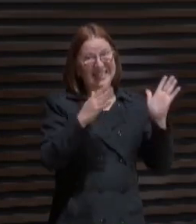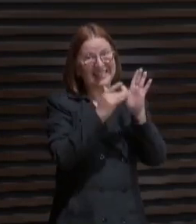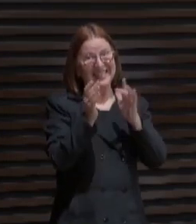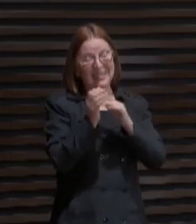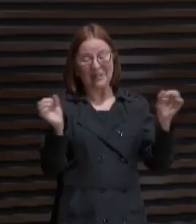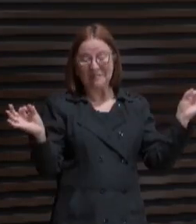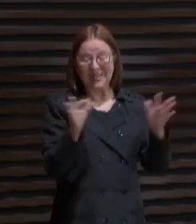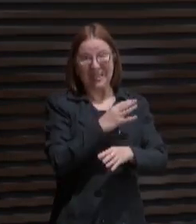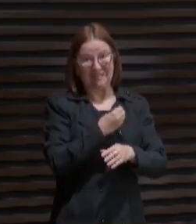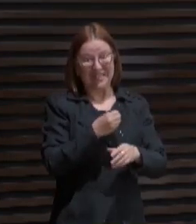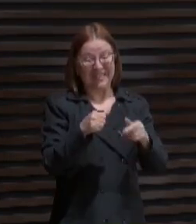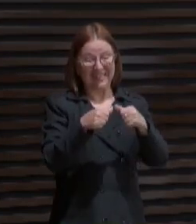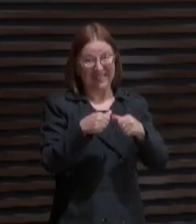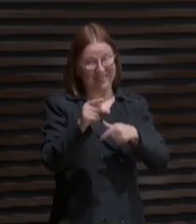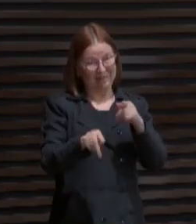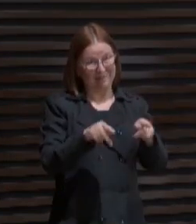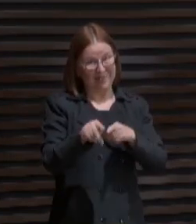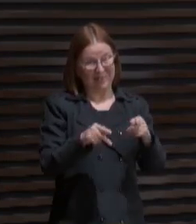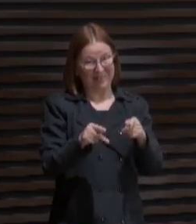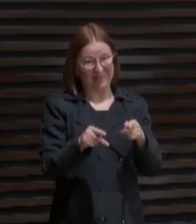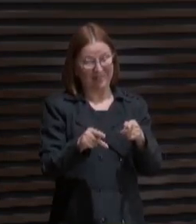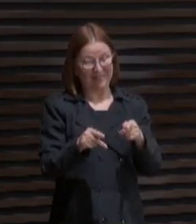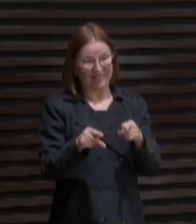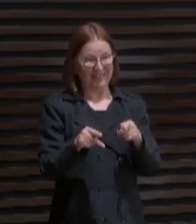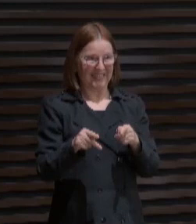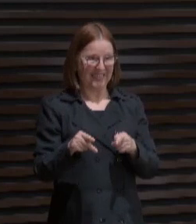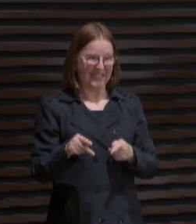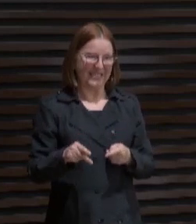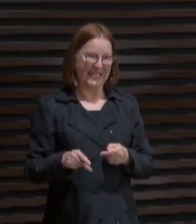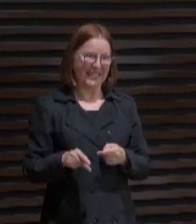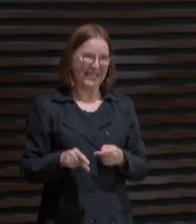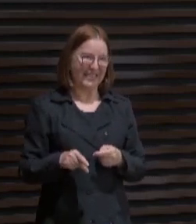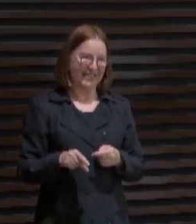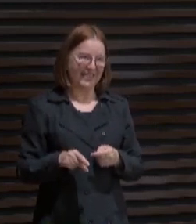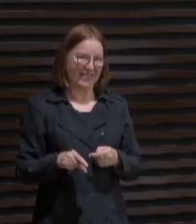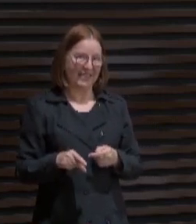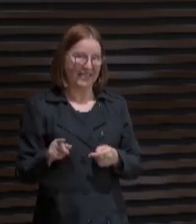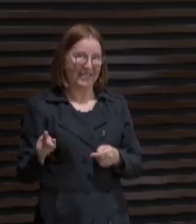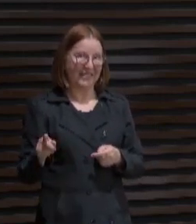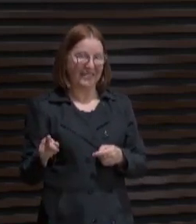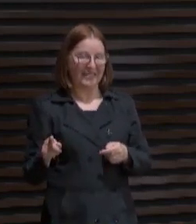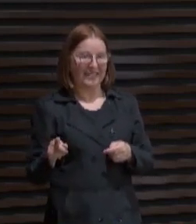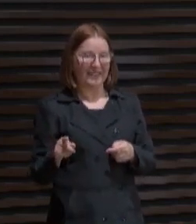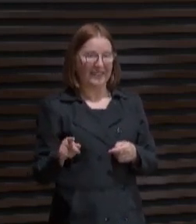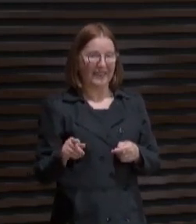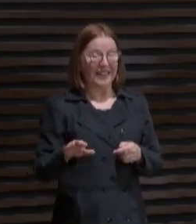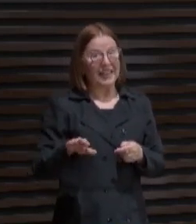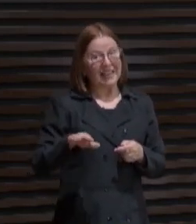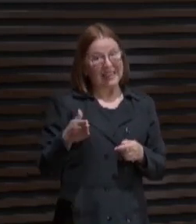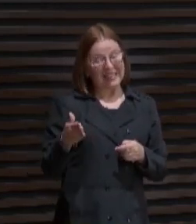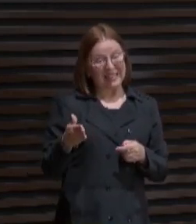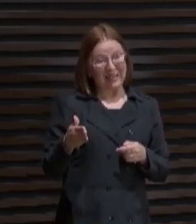daqueles homens e daquela comunidade, de tal forma que não sobrava espaço, ou